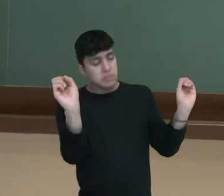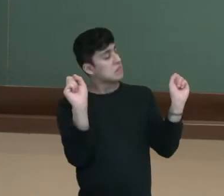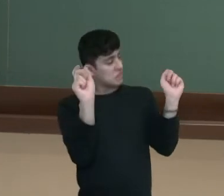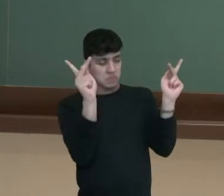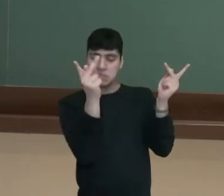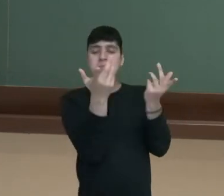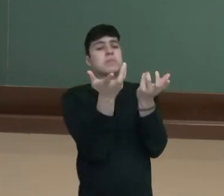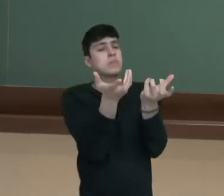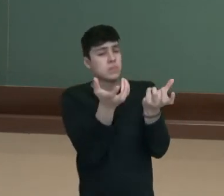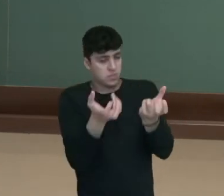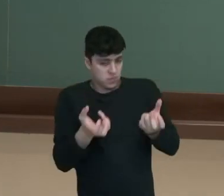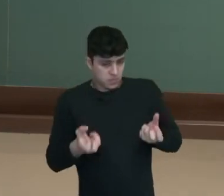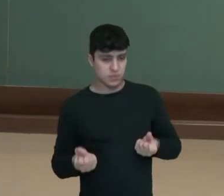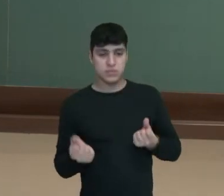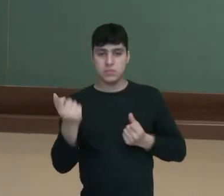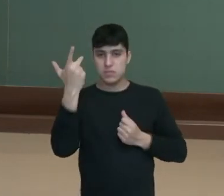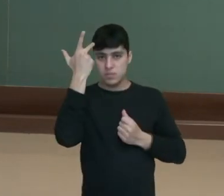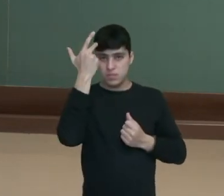religião.